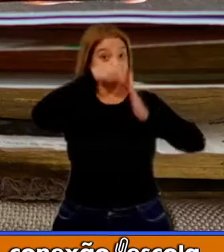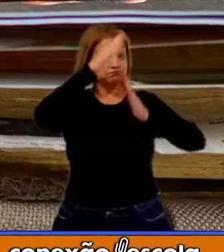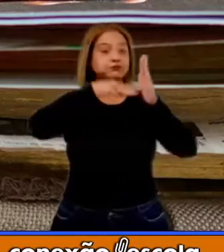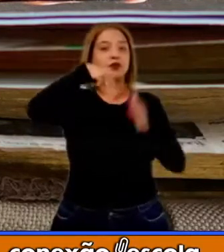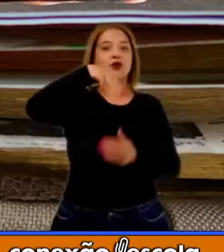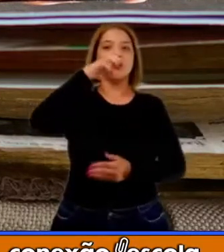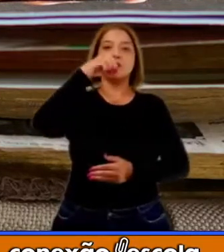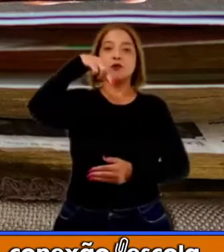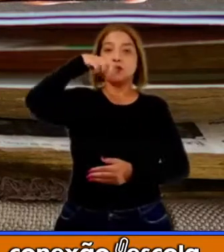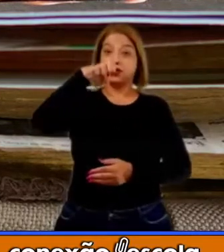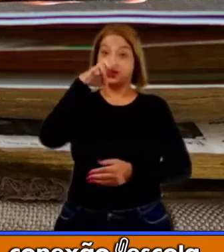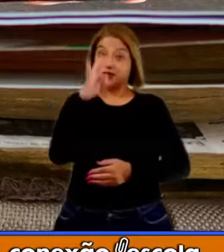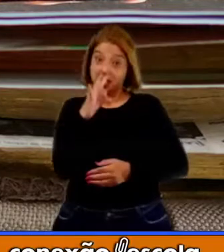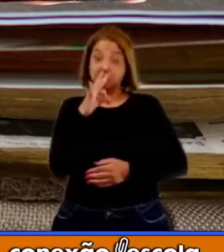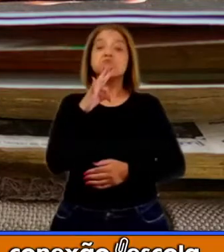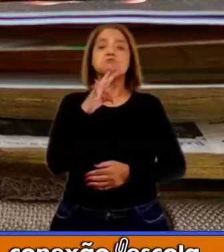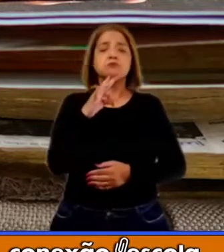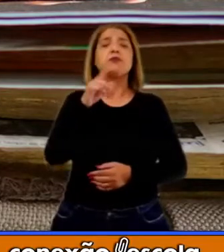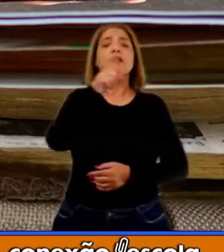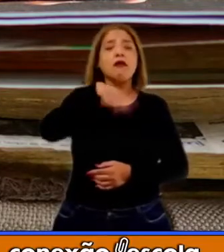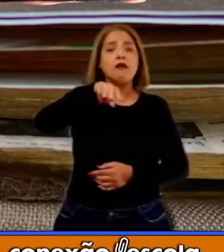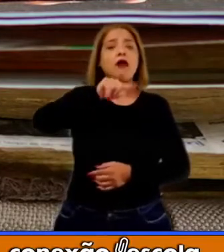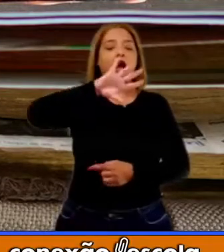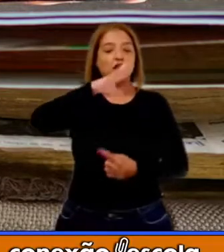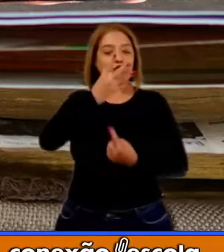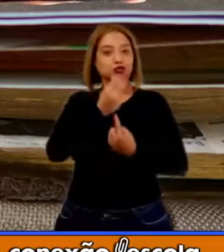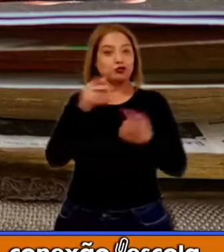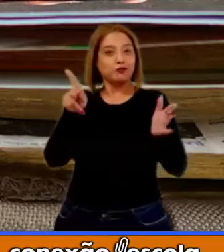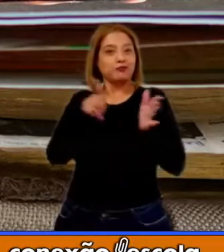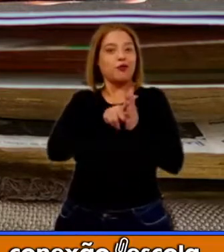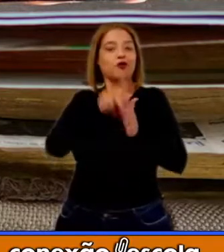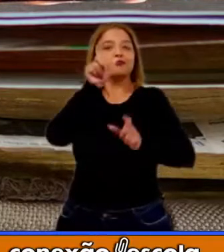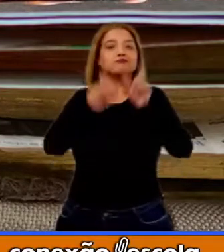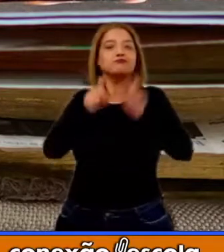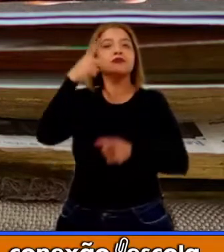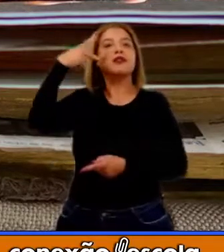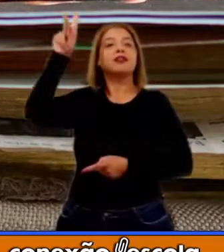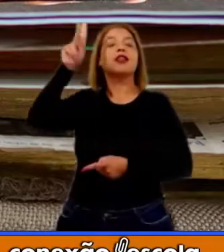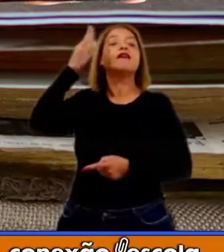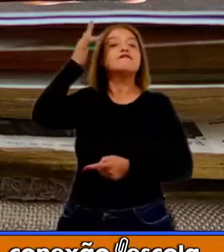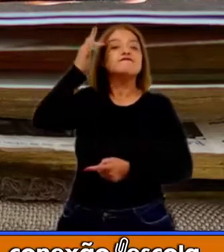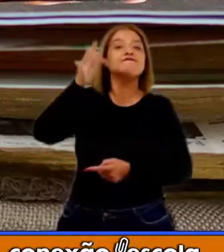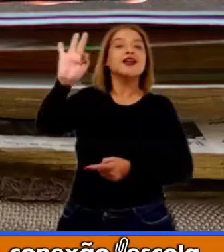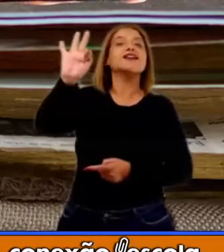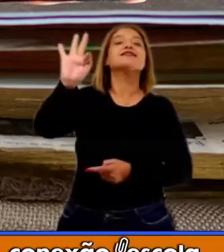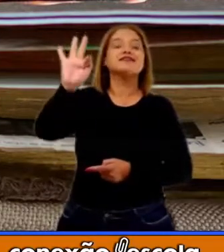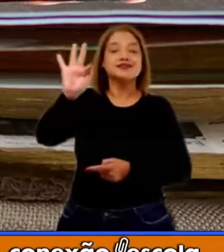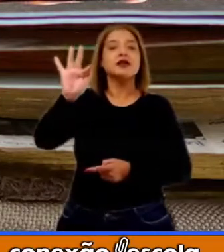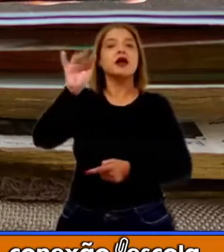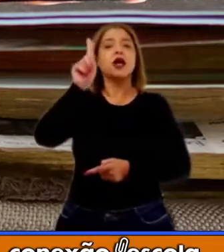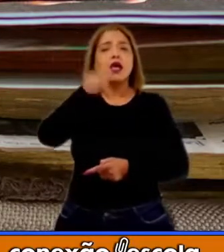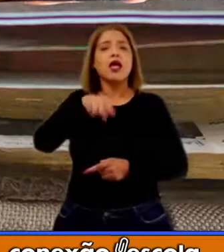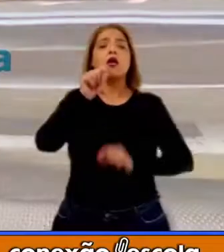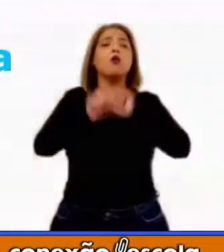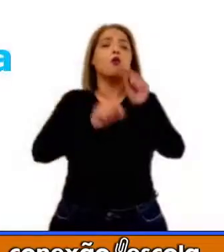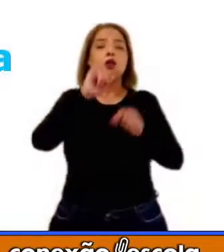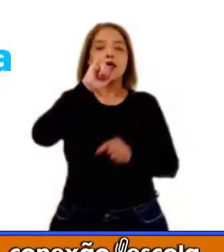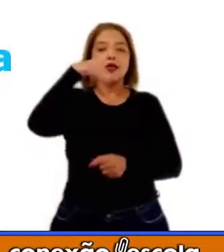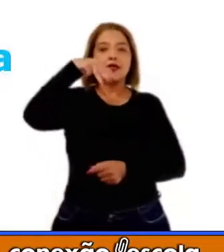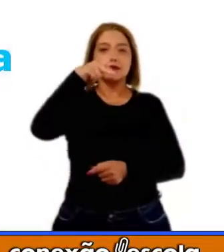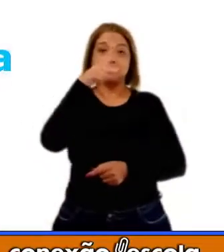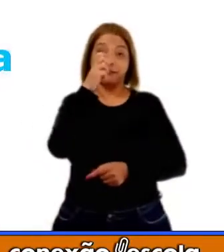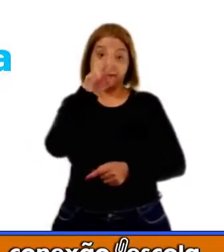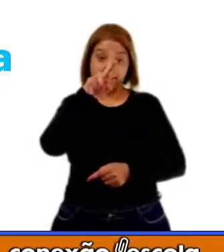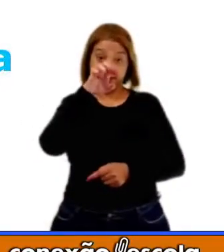Monet. Claude Monet é um artista francês, representante do impressionismo. O impressionismo